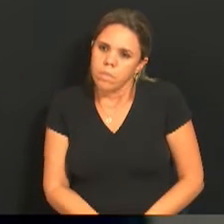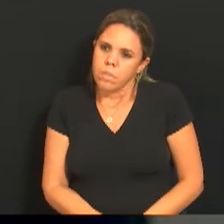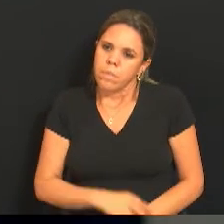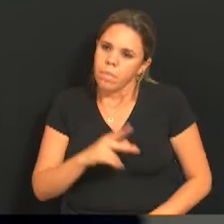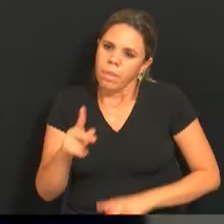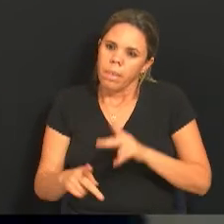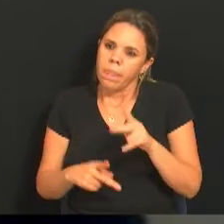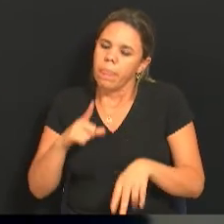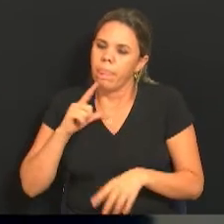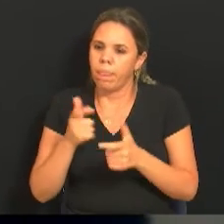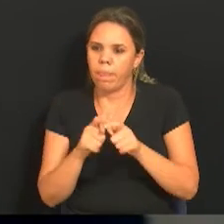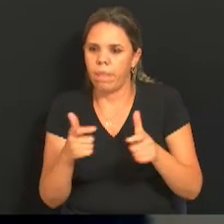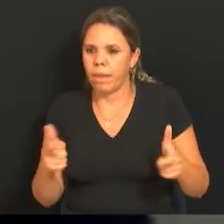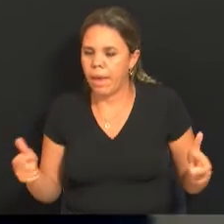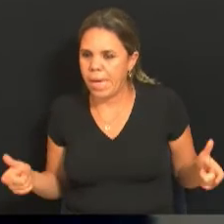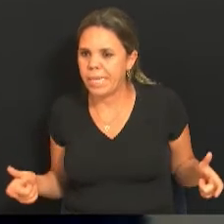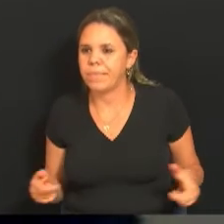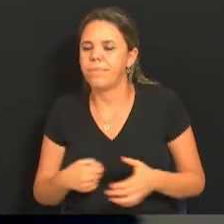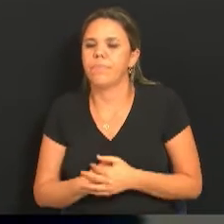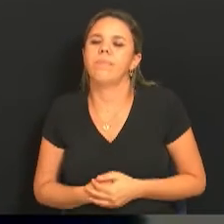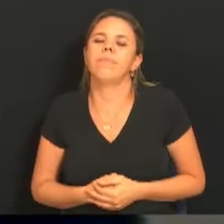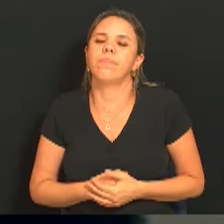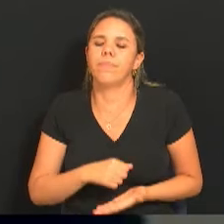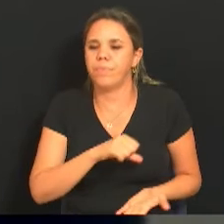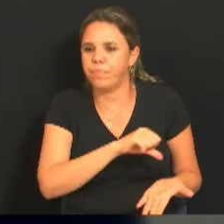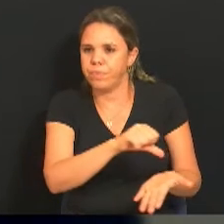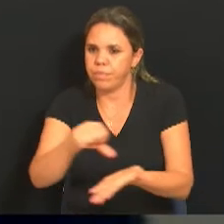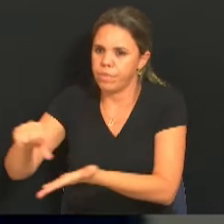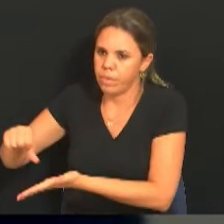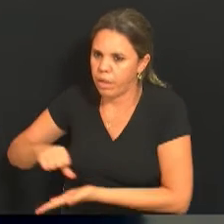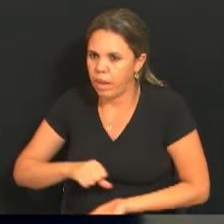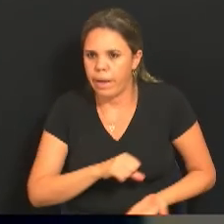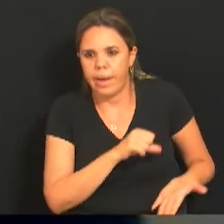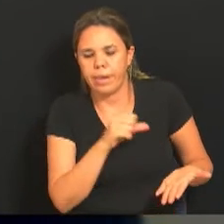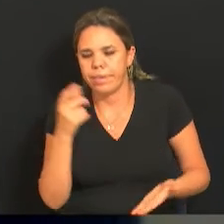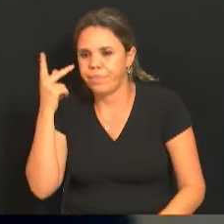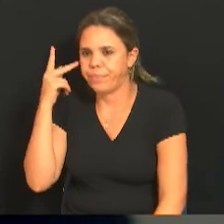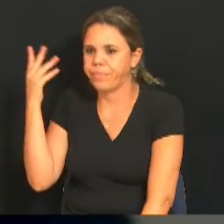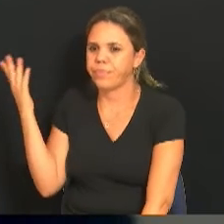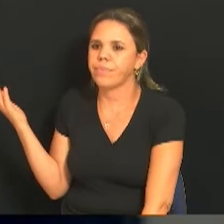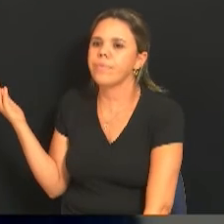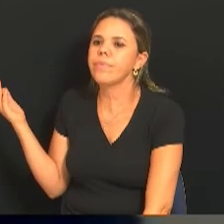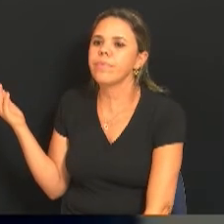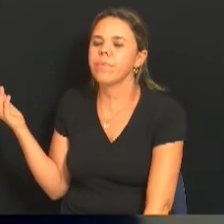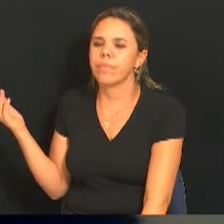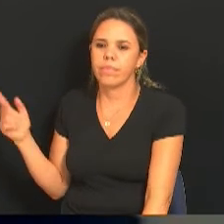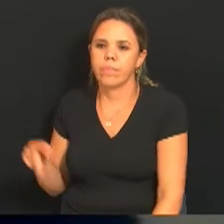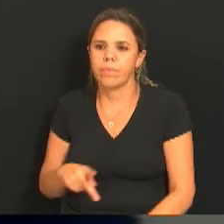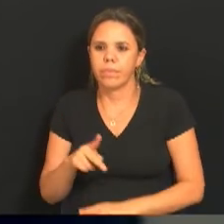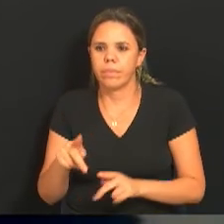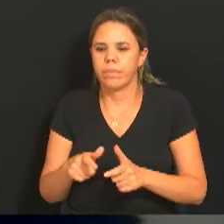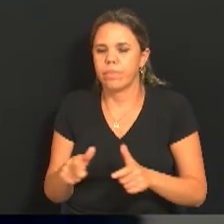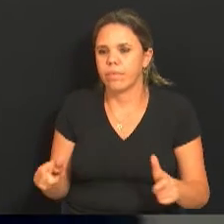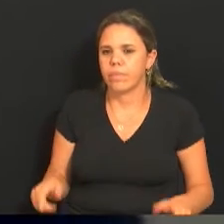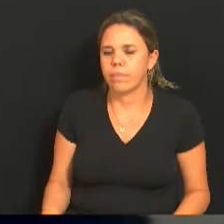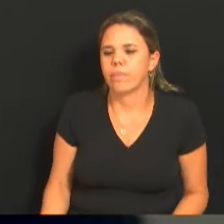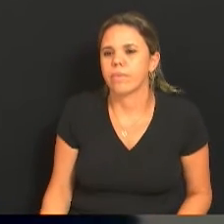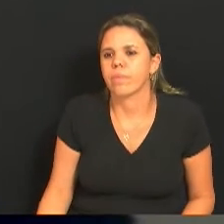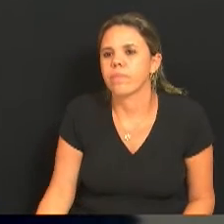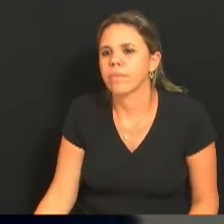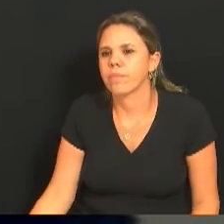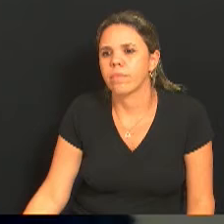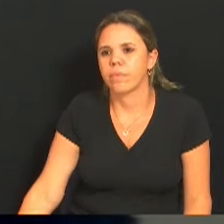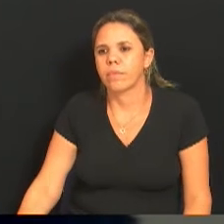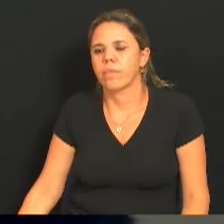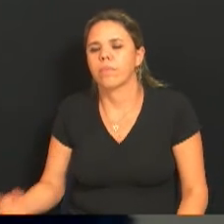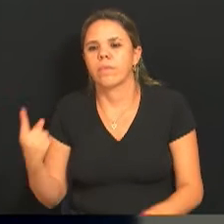tem aumentado também. Em várias regiões, né, de São Paulo, né, a população tem aumentado, e do mundo também. Você encontra a